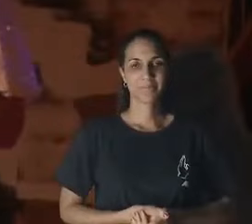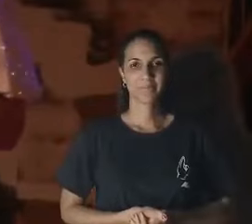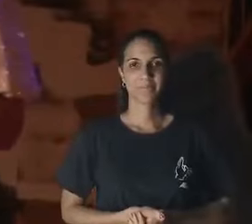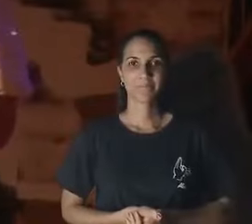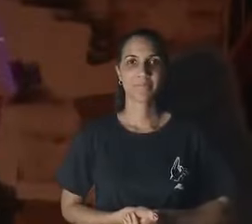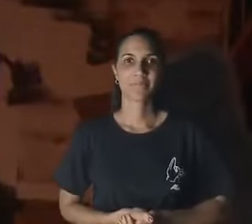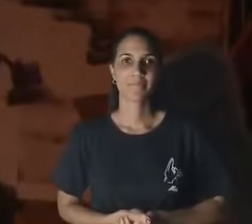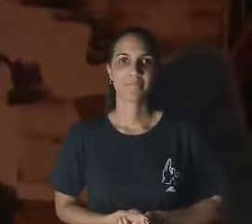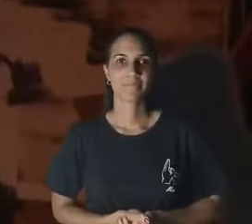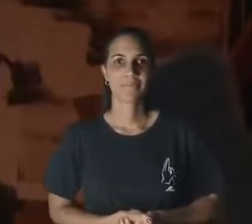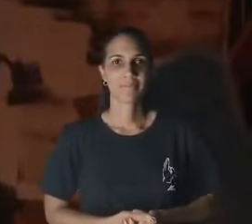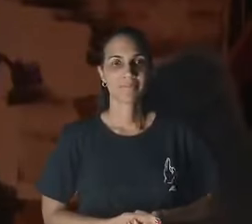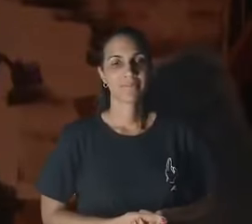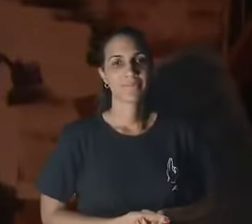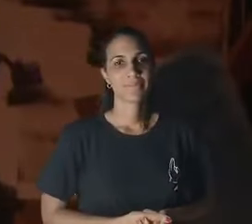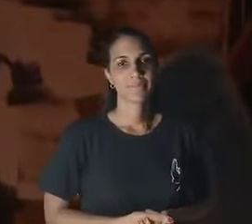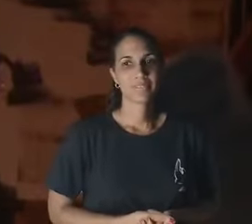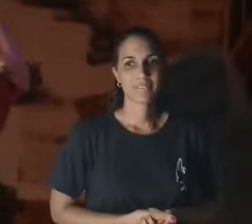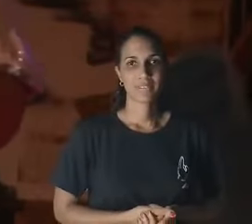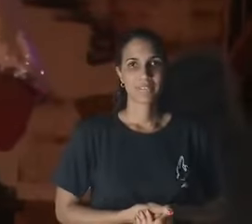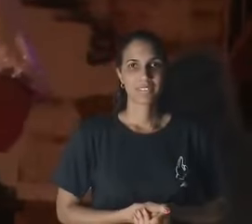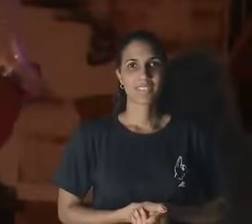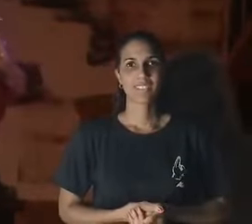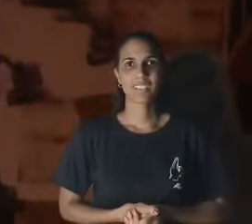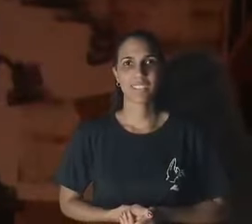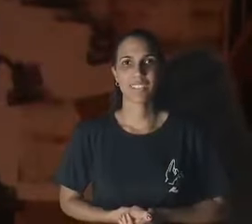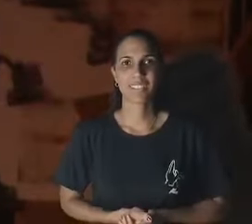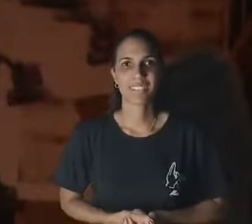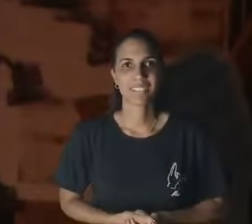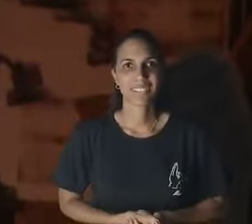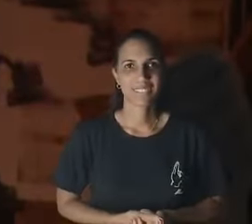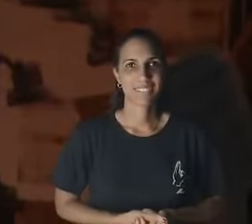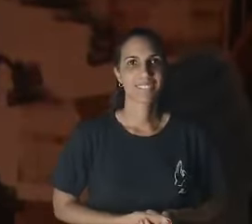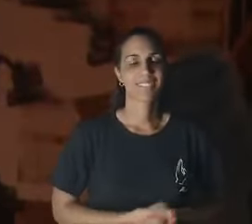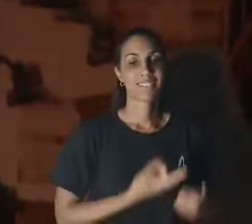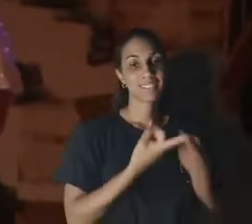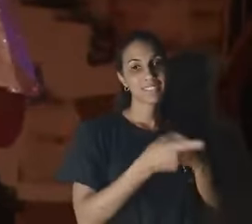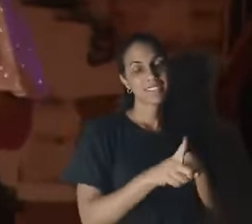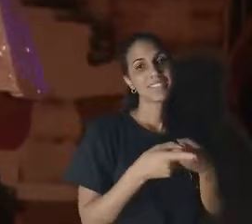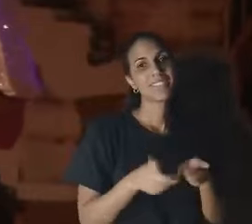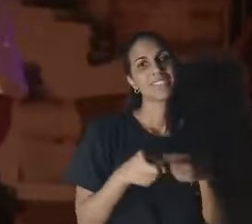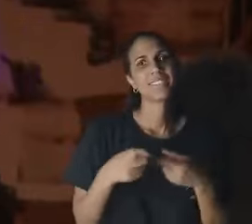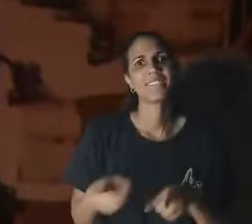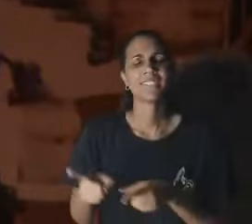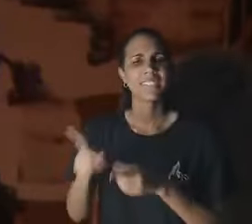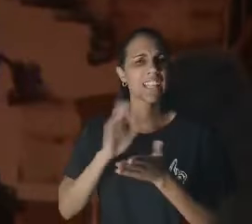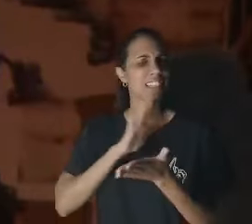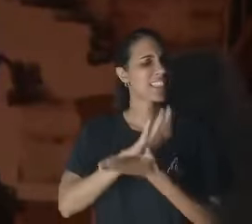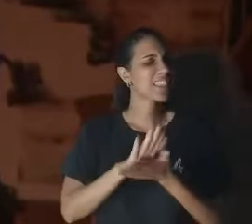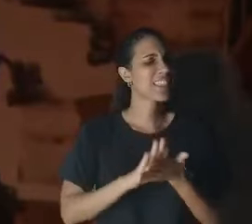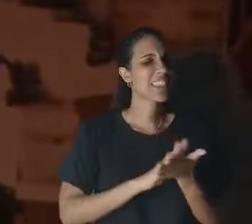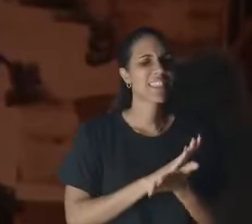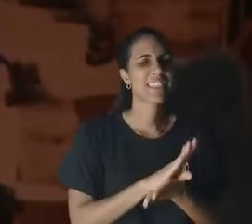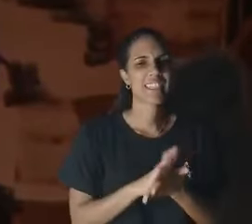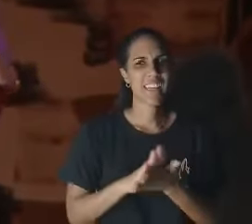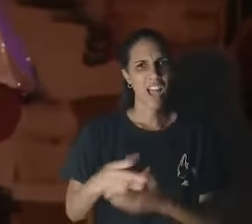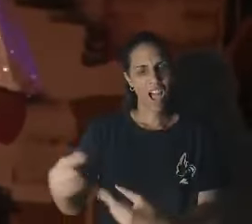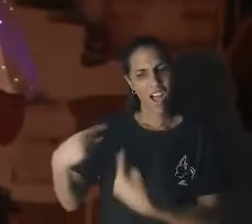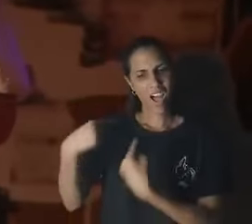Nenhuma praga te alcançará, nem peste alguma te